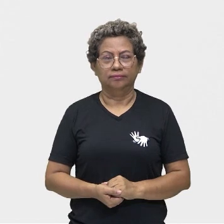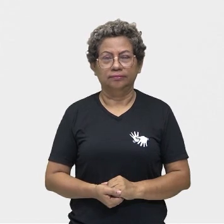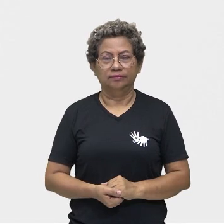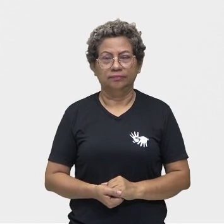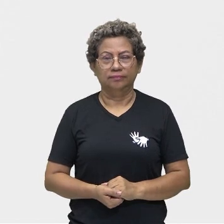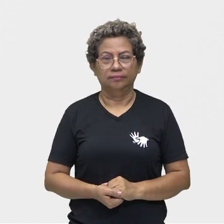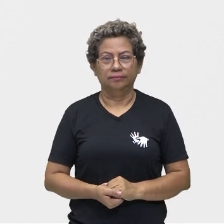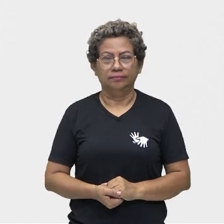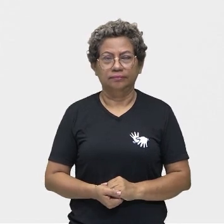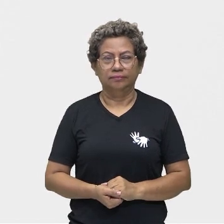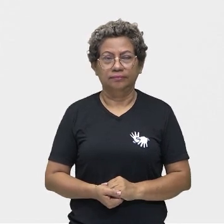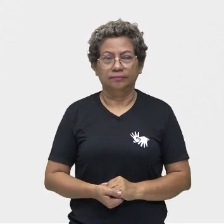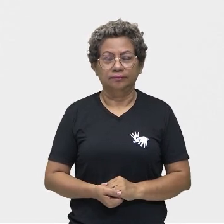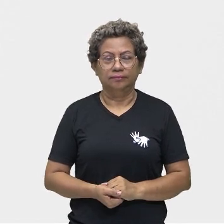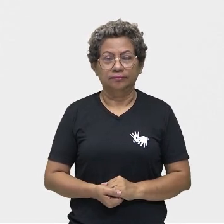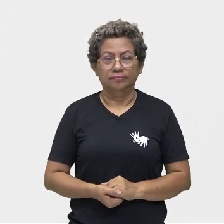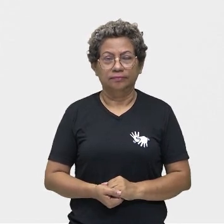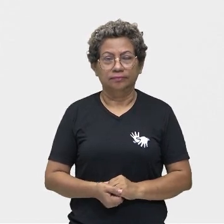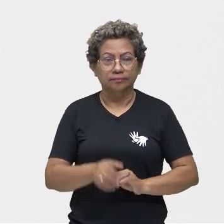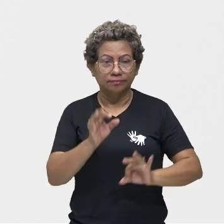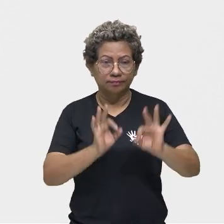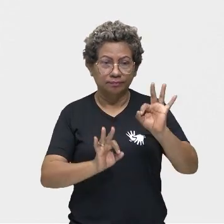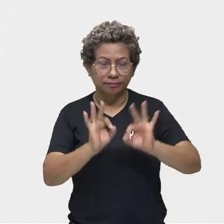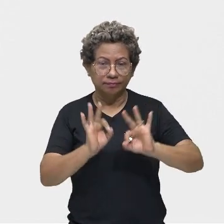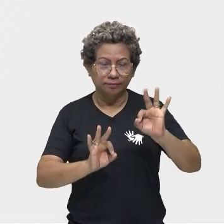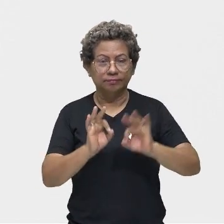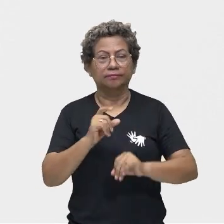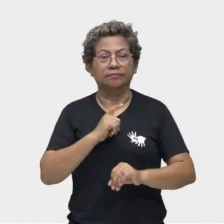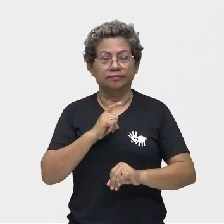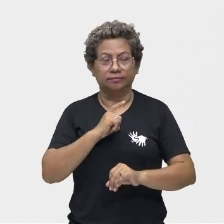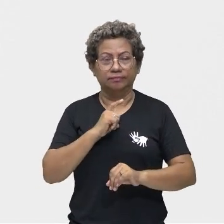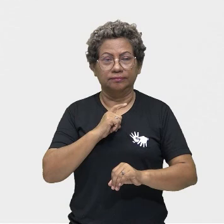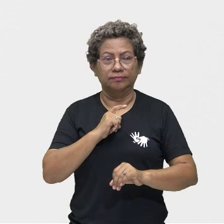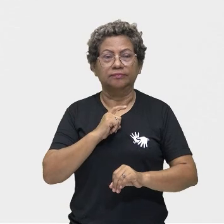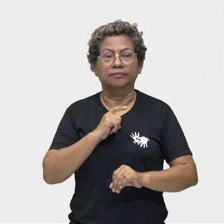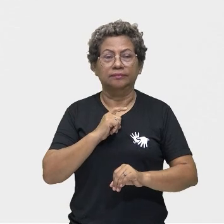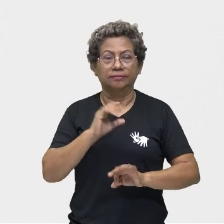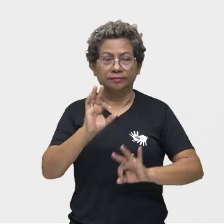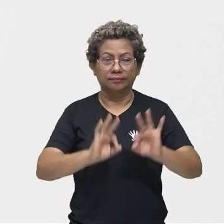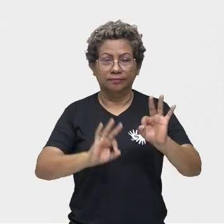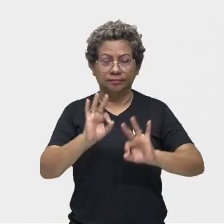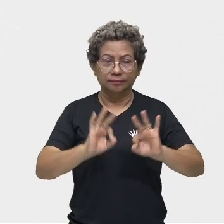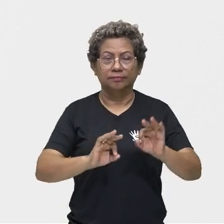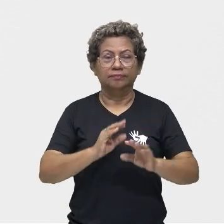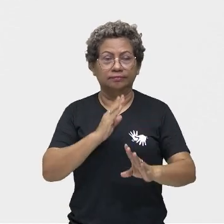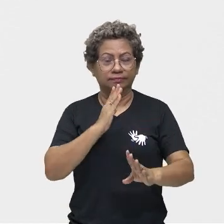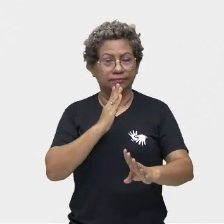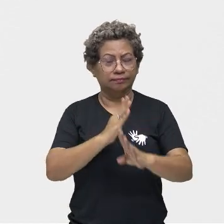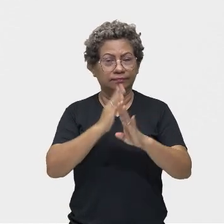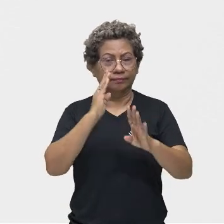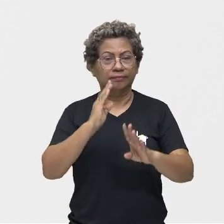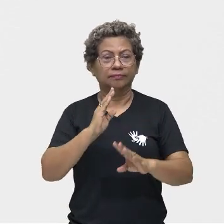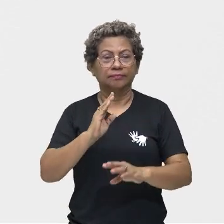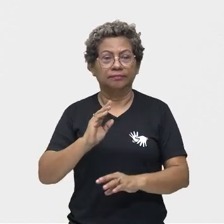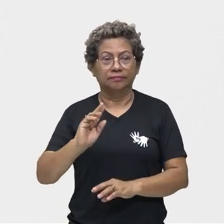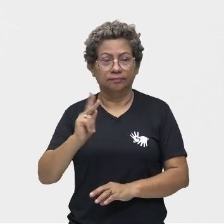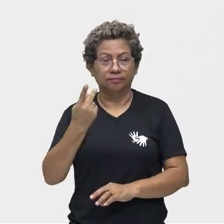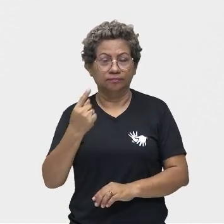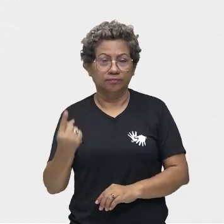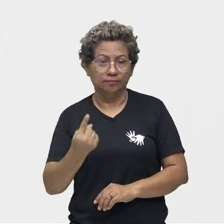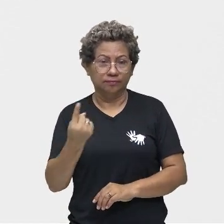Então, como é que nós vamos fazer isso? Aí nós usamos aquela relação, Para encontrar o valor de H, que é a